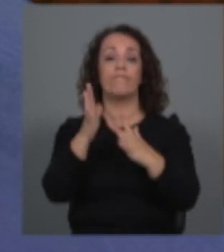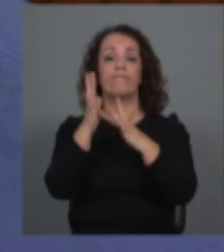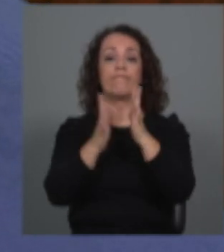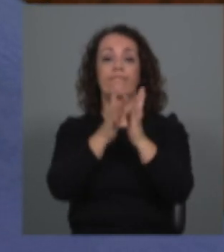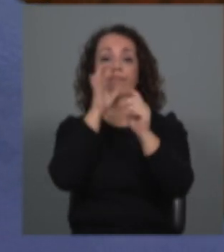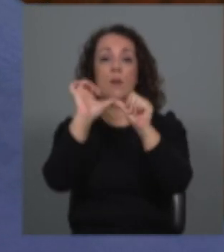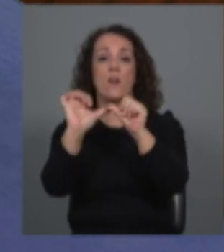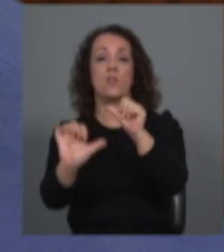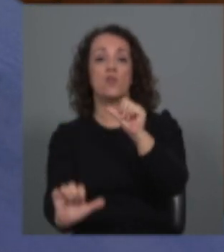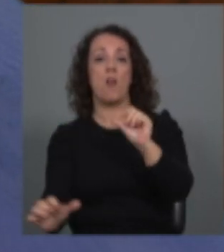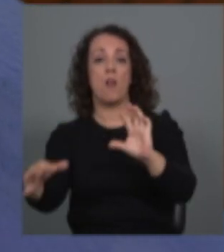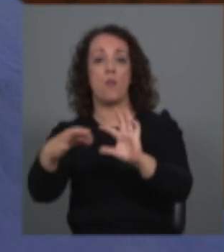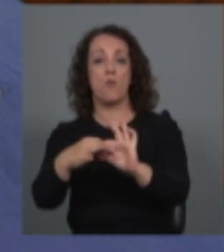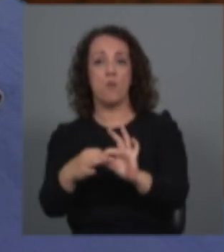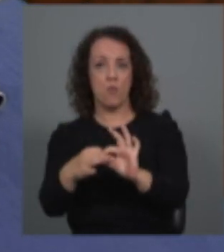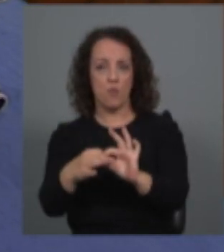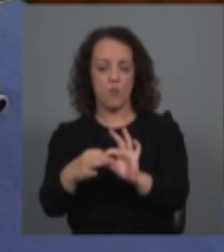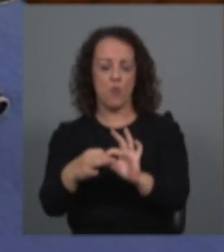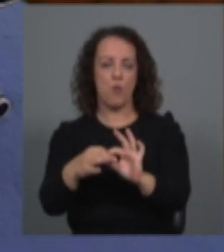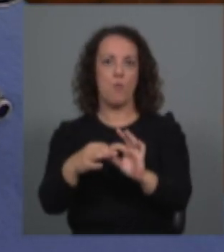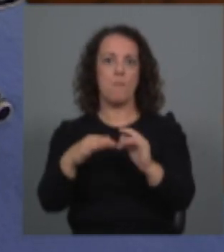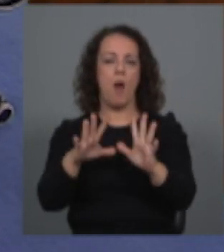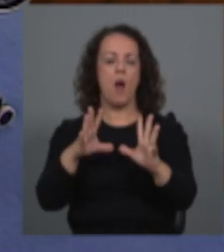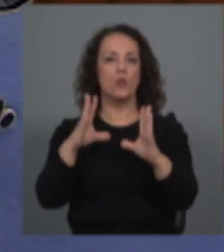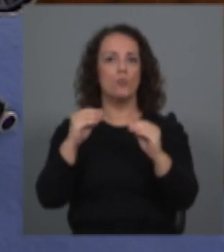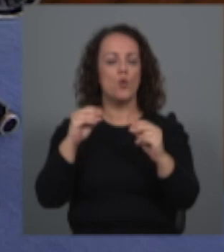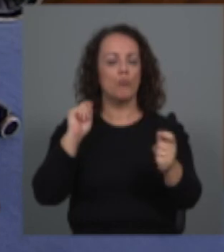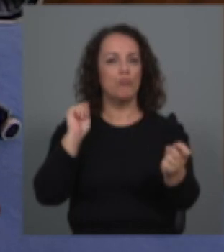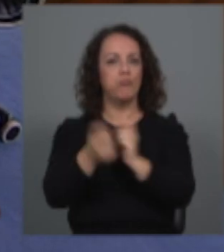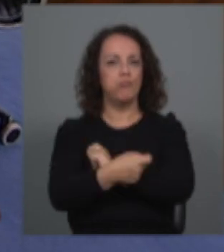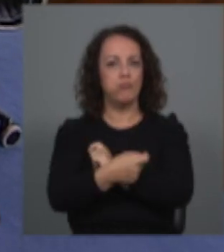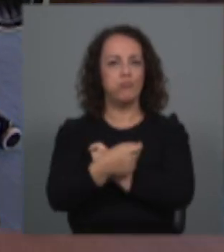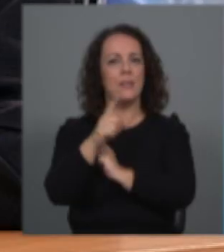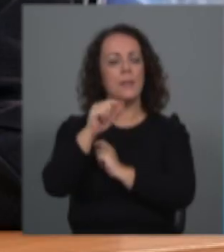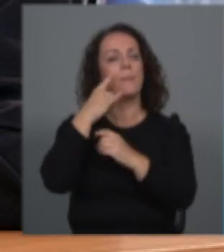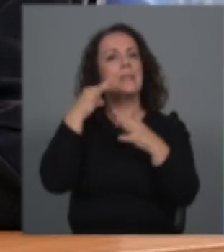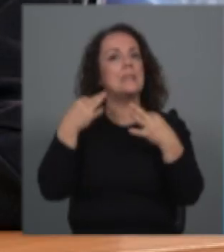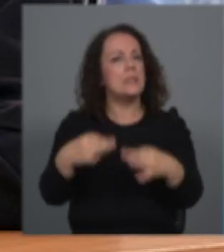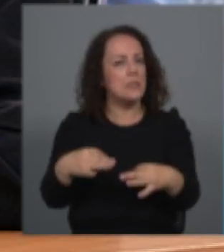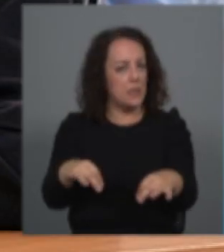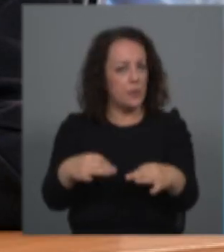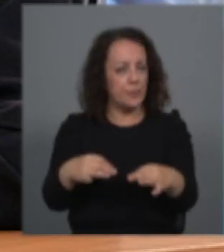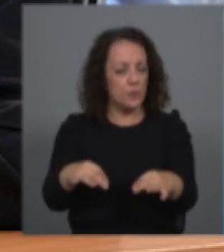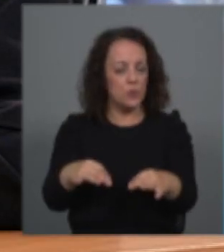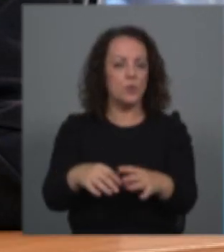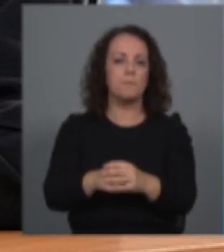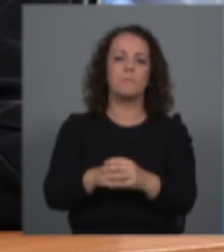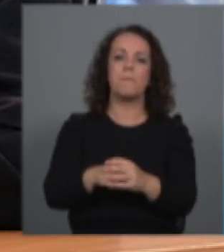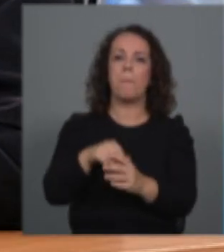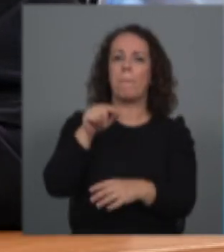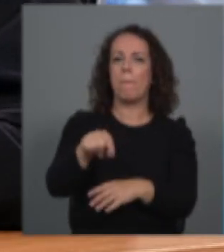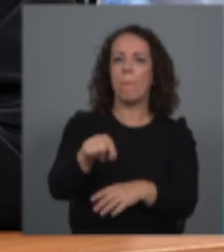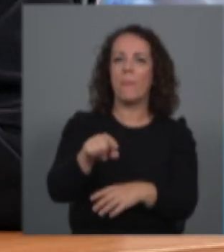vivido com muita radicalidade, a simplicidade também, a dimensão também